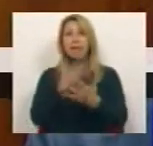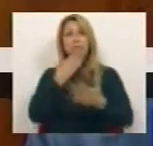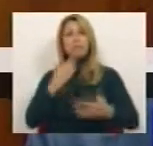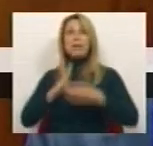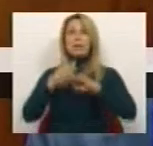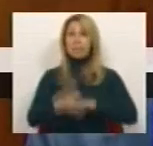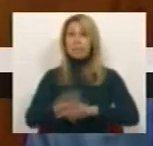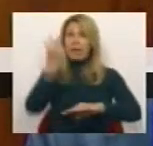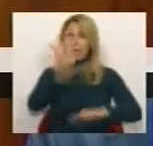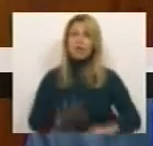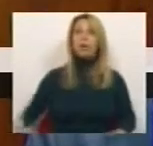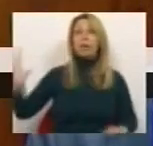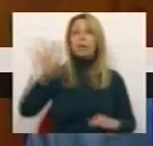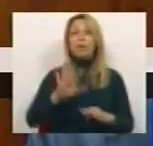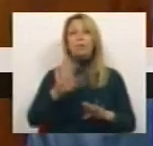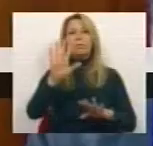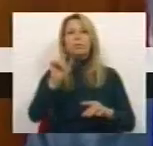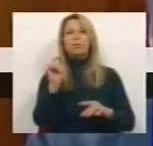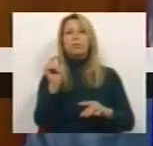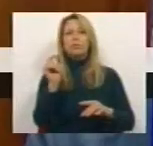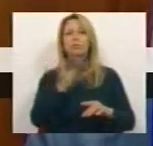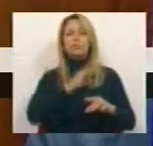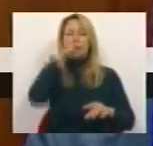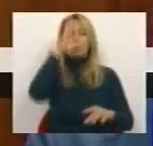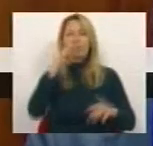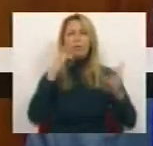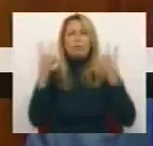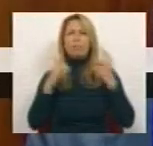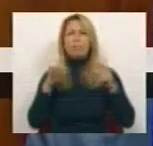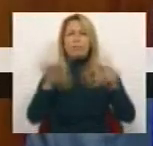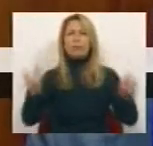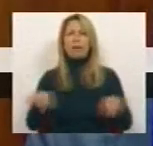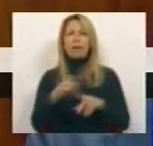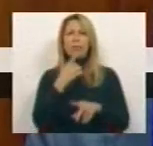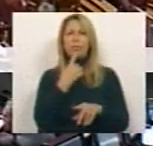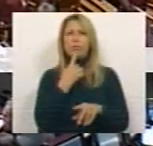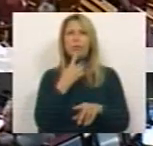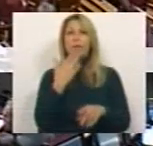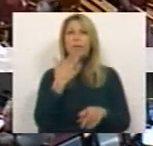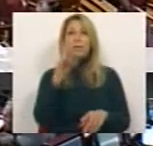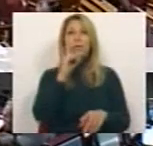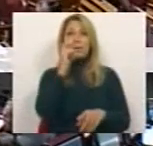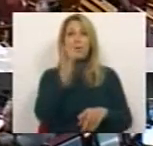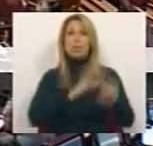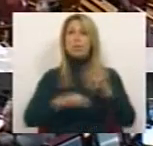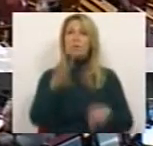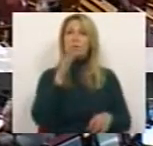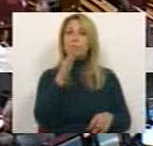ser, por isso, um fator de particular atenção para todos nós. Está muito ruído na sala, peço às senhoras e senhores deputados para